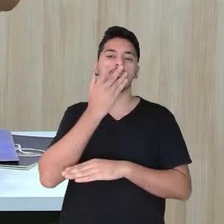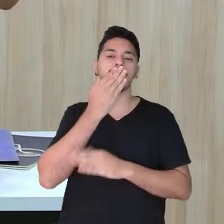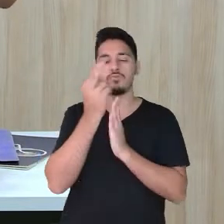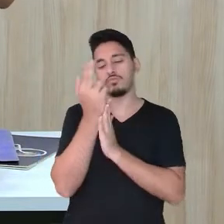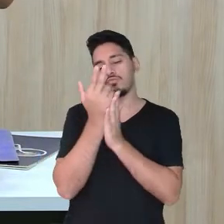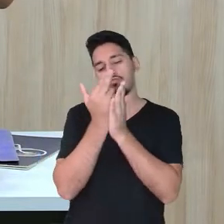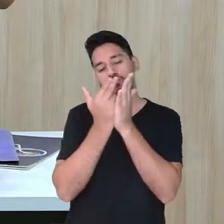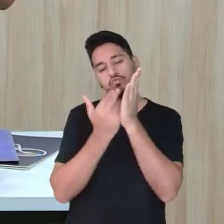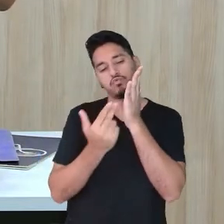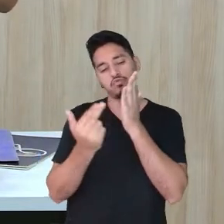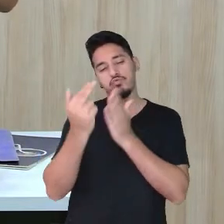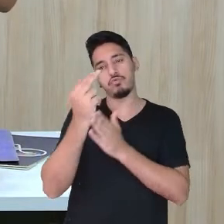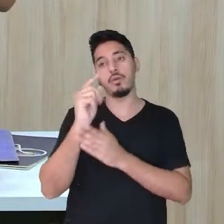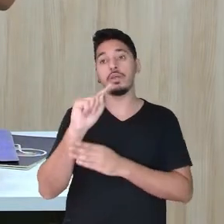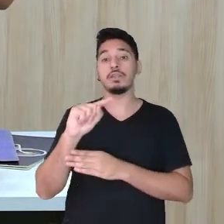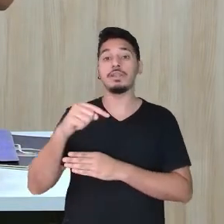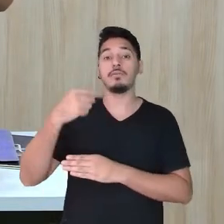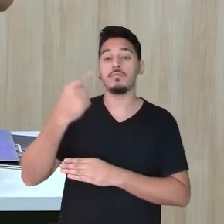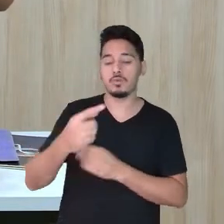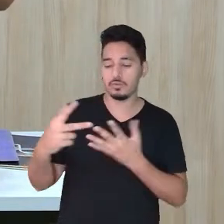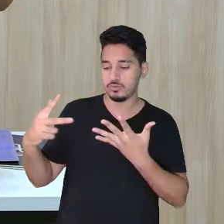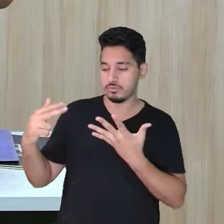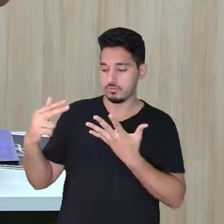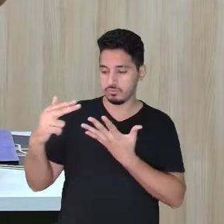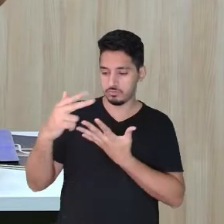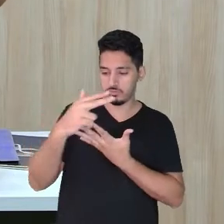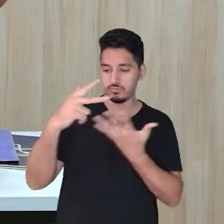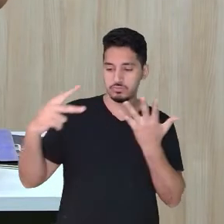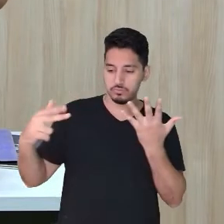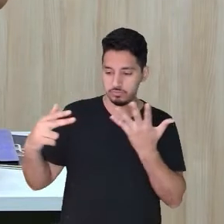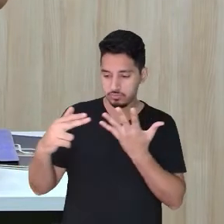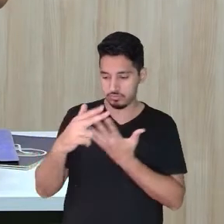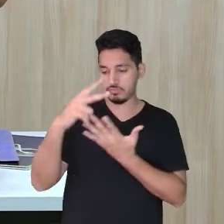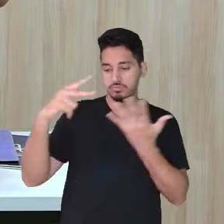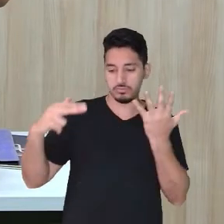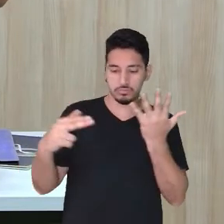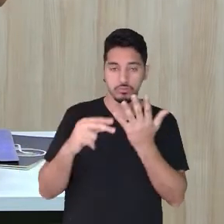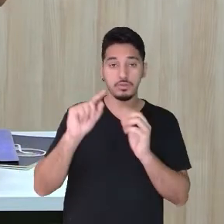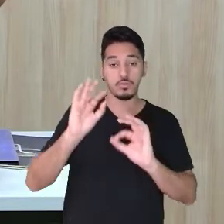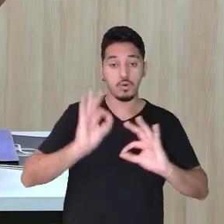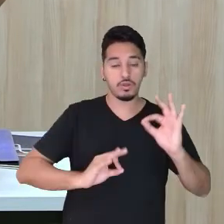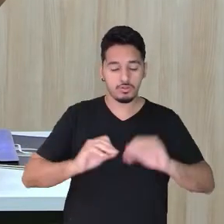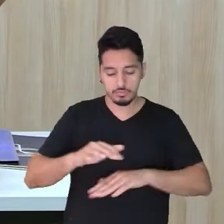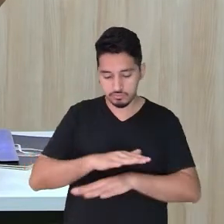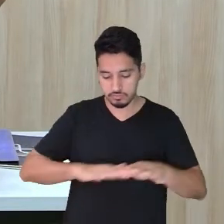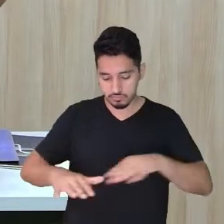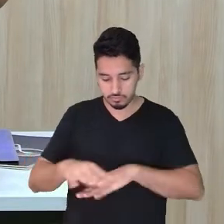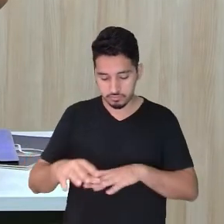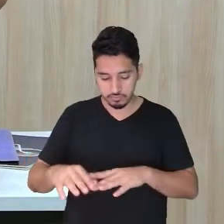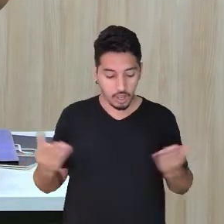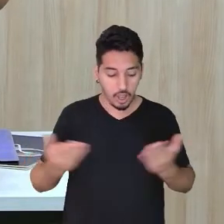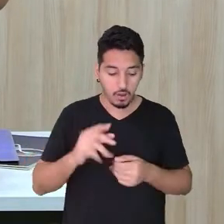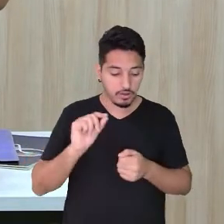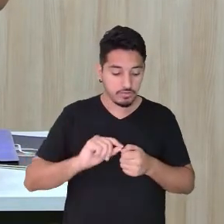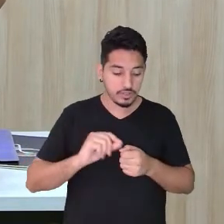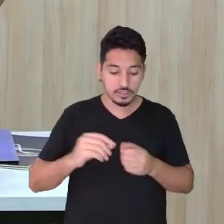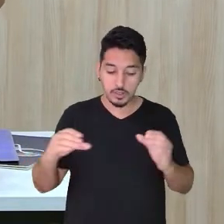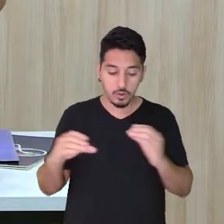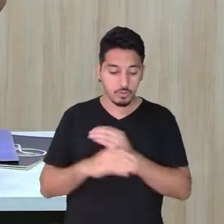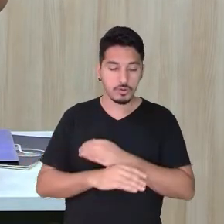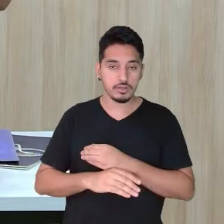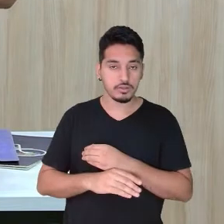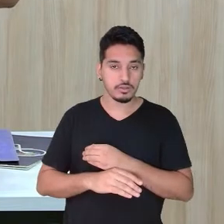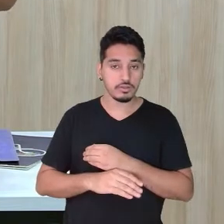para depois ela cortar e depois montar. Então tem um passo a passo e principalmente